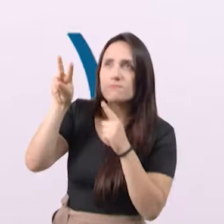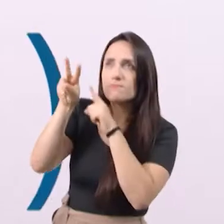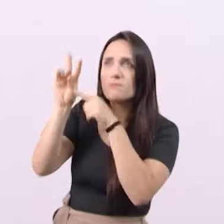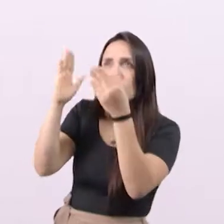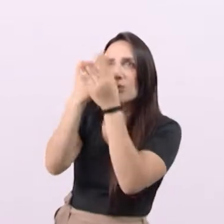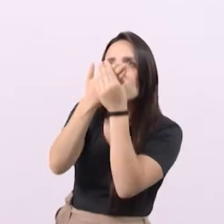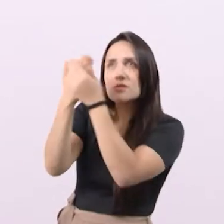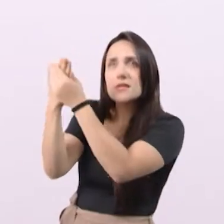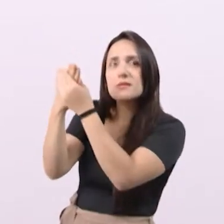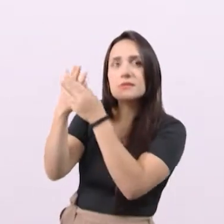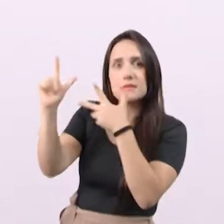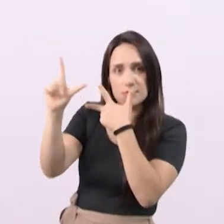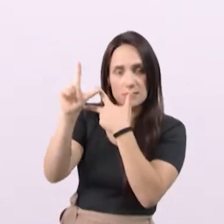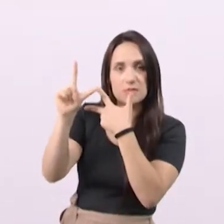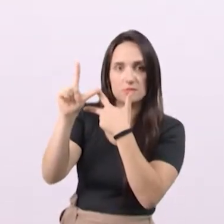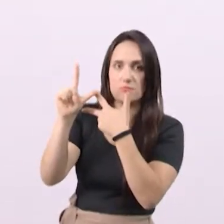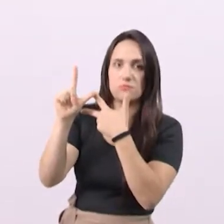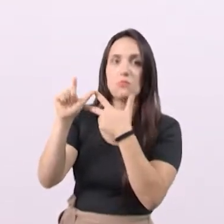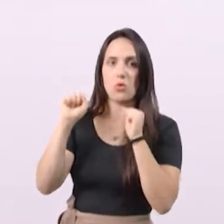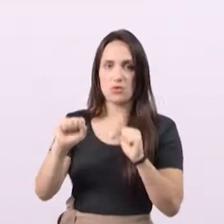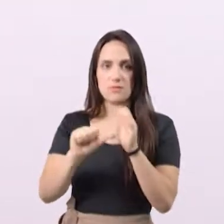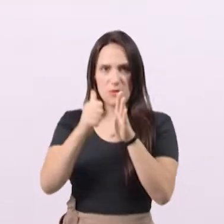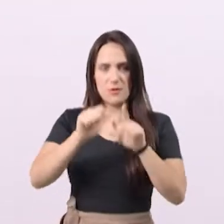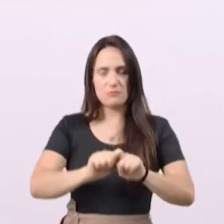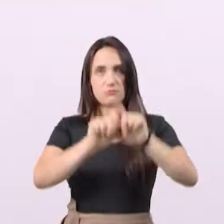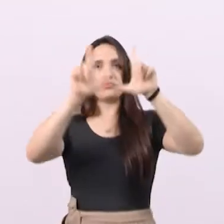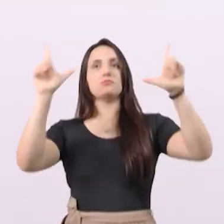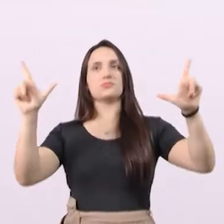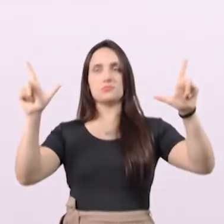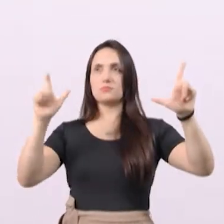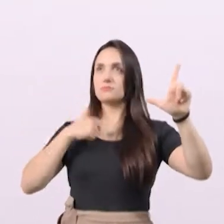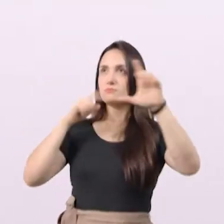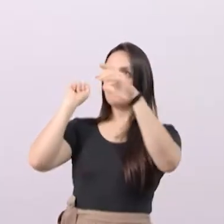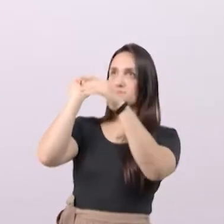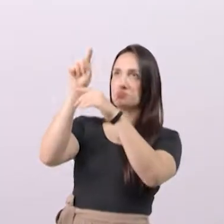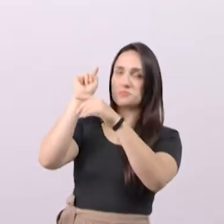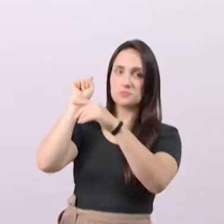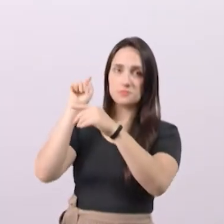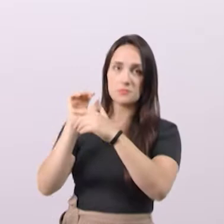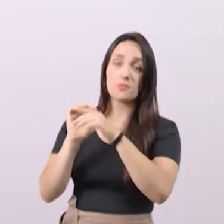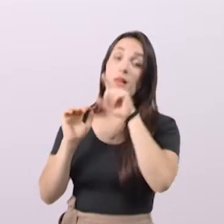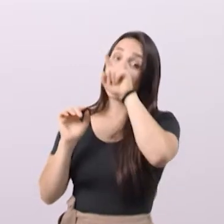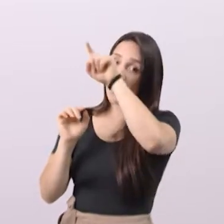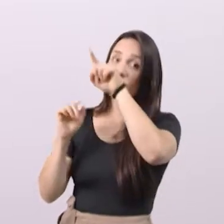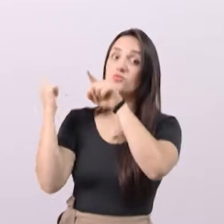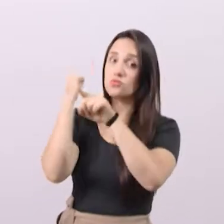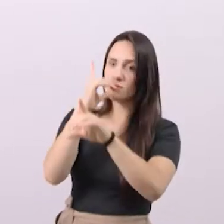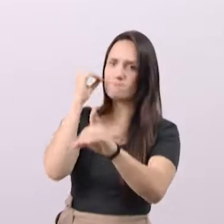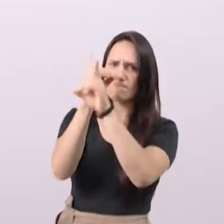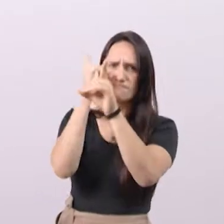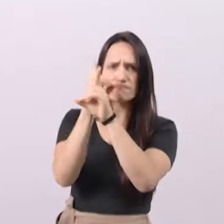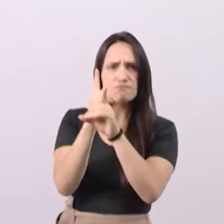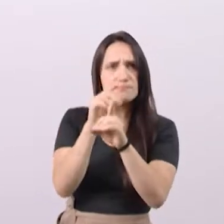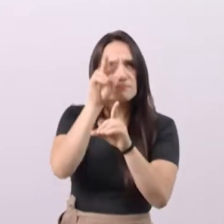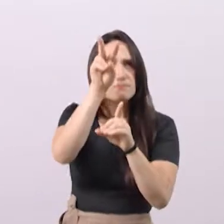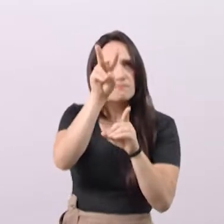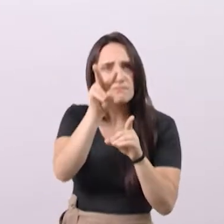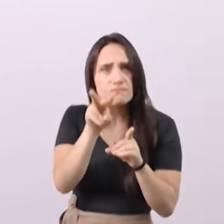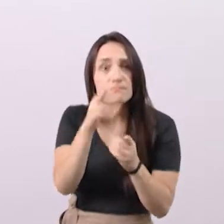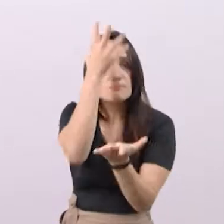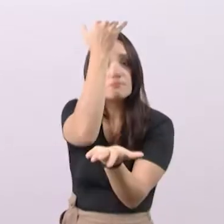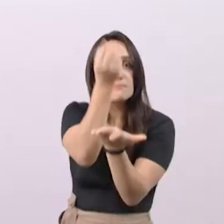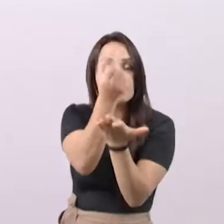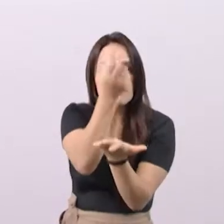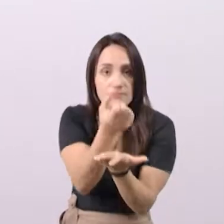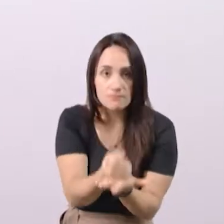na aba Processo Legislativo, que se encontra na página inicial, e clicar em Consolidações de Leis. Lá,